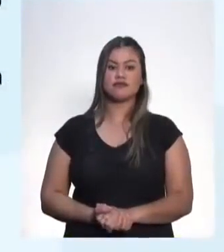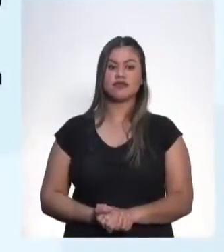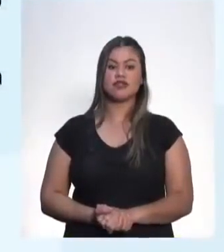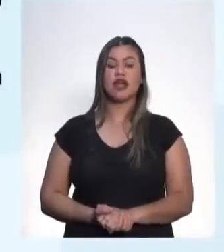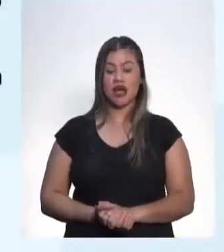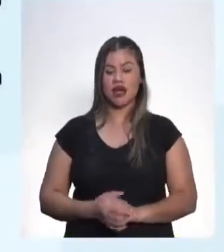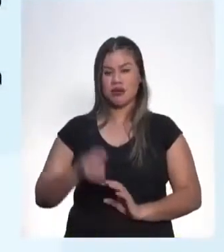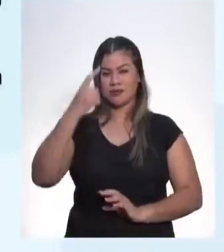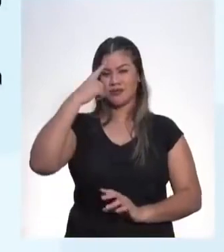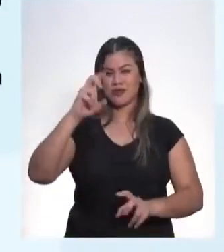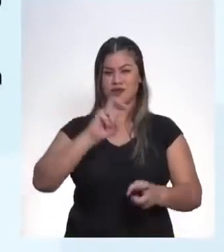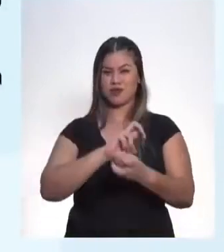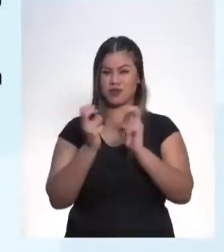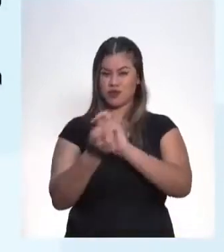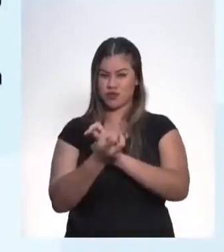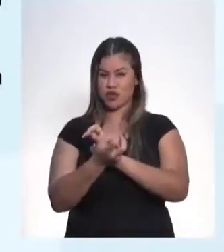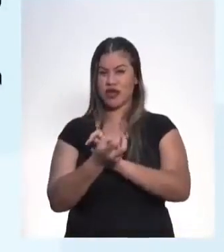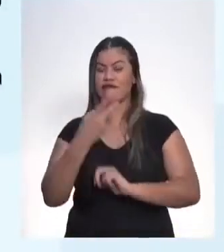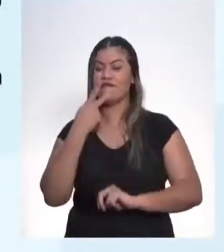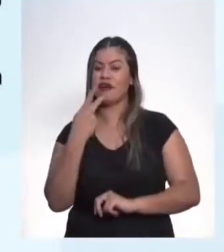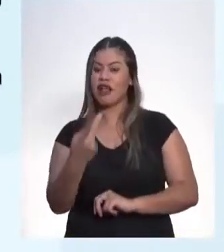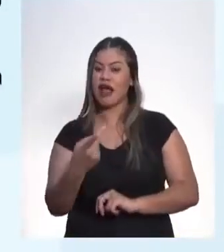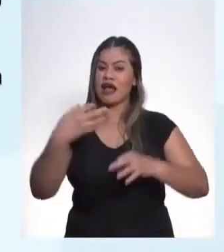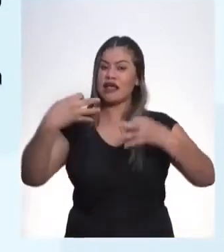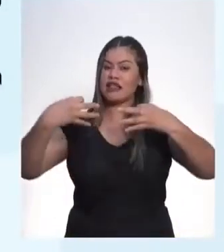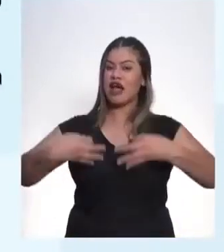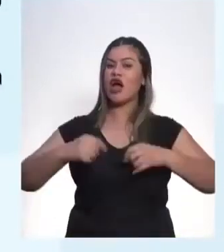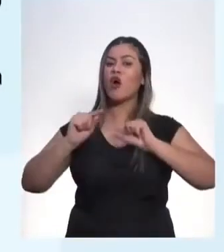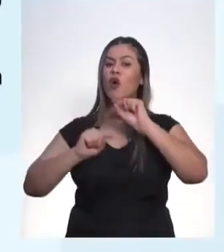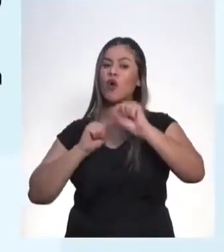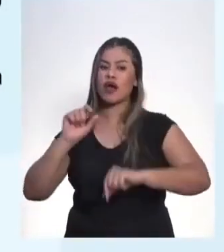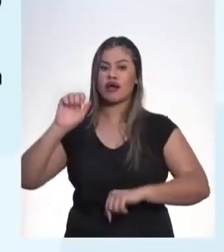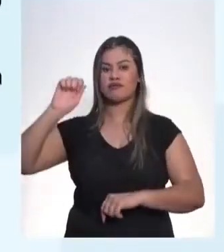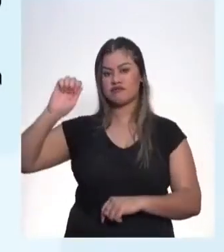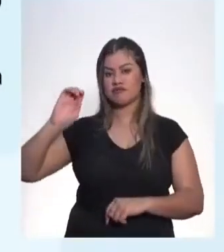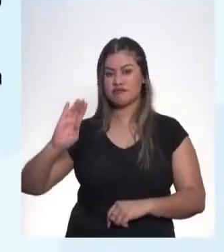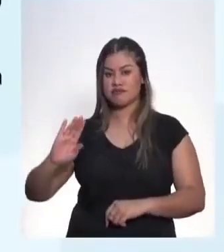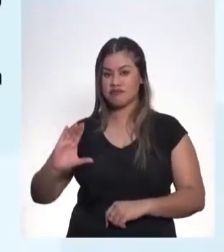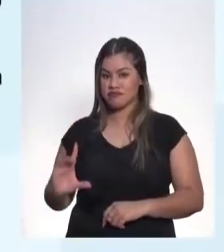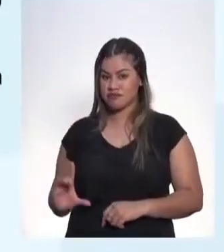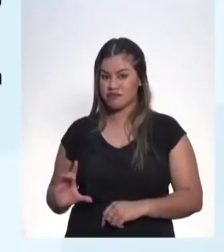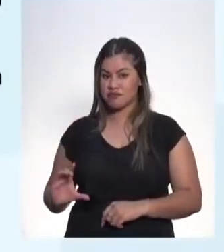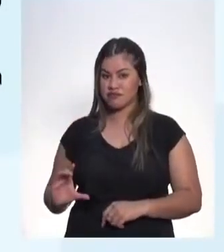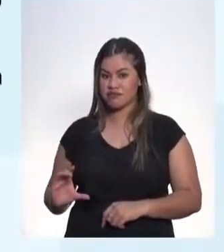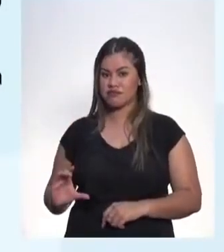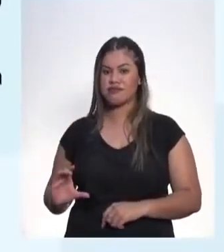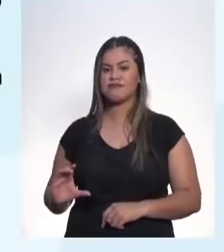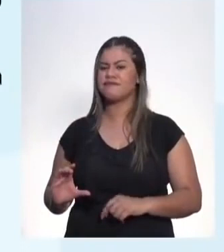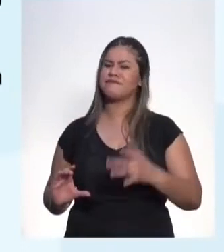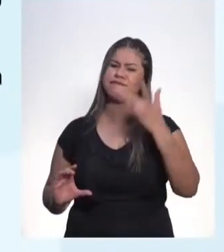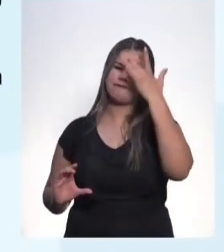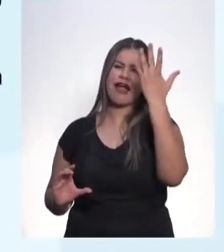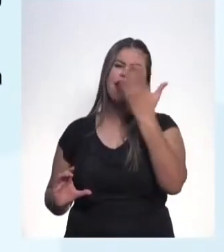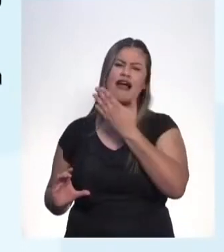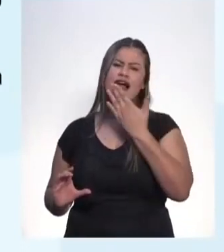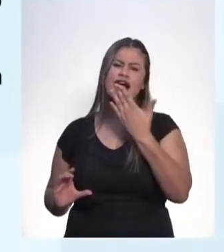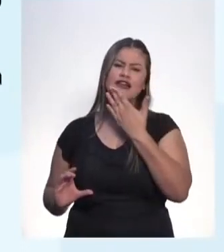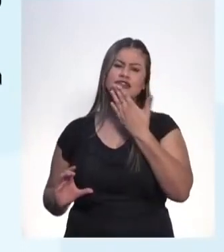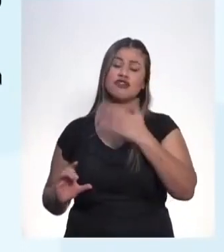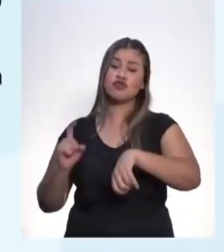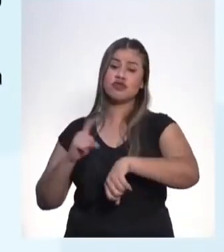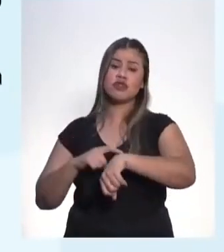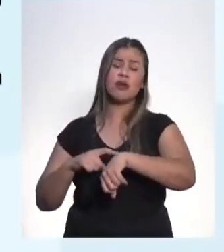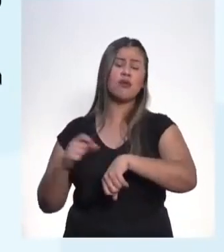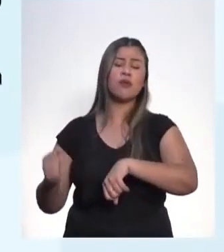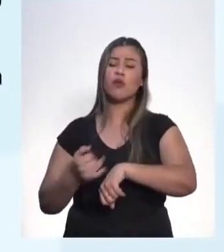Sobre a capoeira, é correto afirmar. Nós temos 3 alternativas aí. Tá muito fácil, então nós vamos